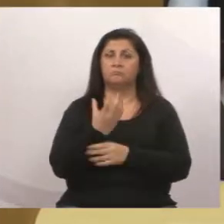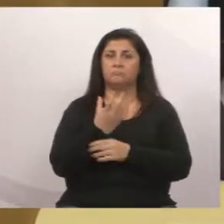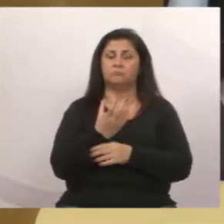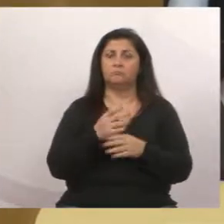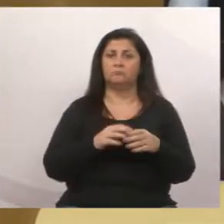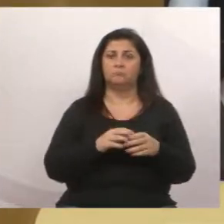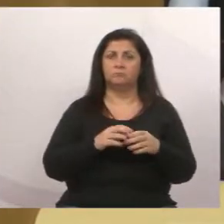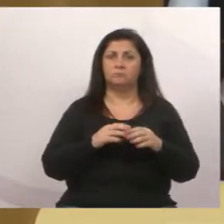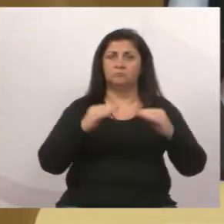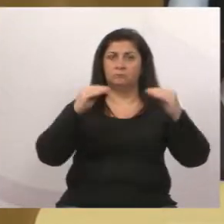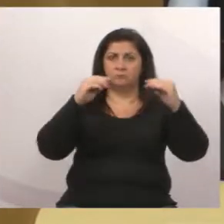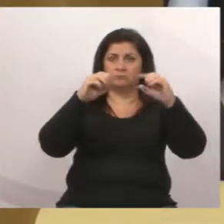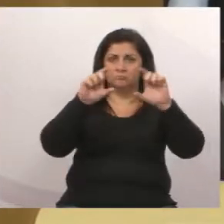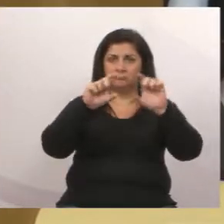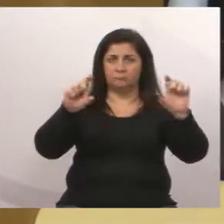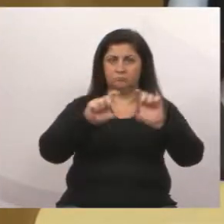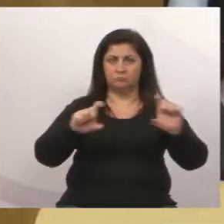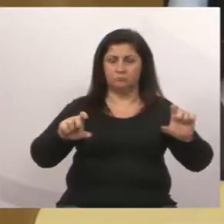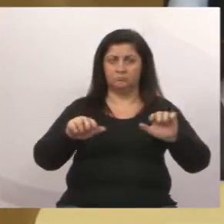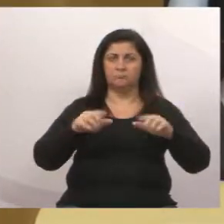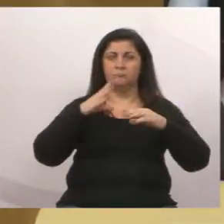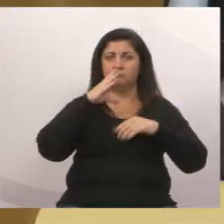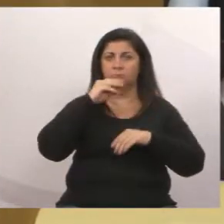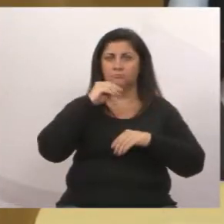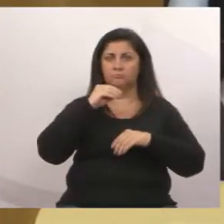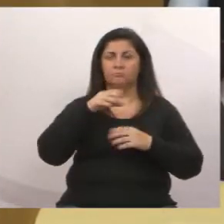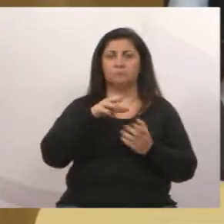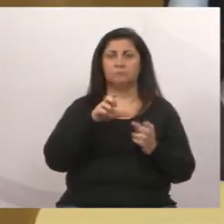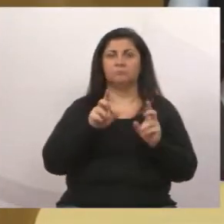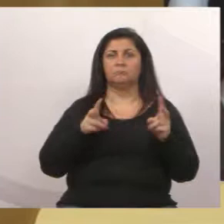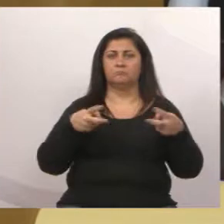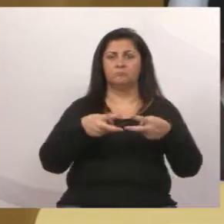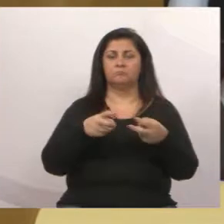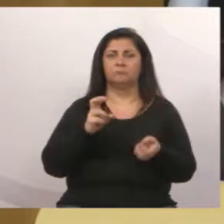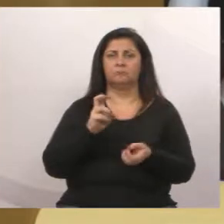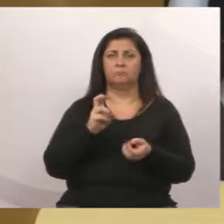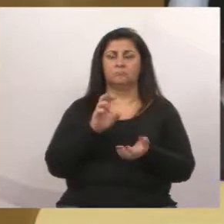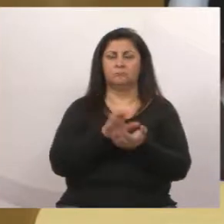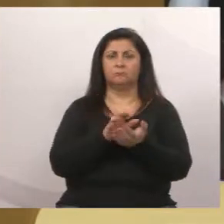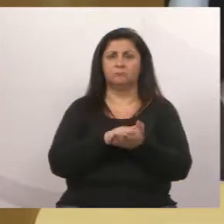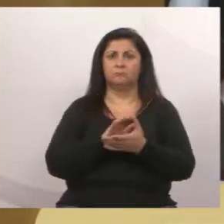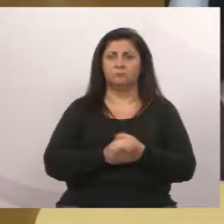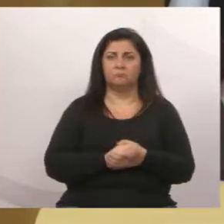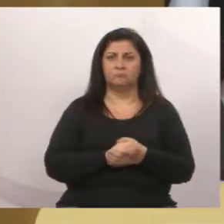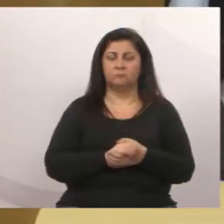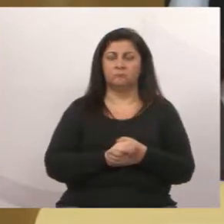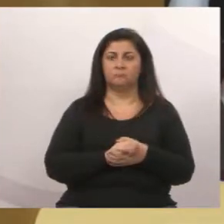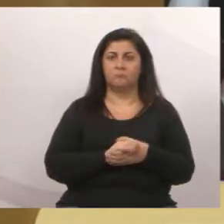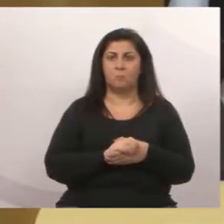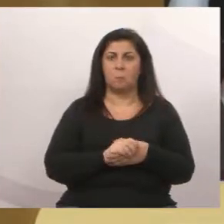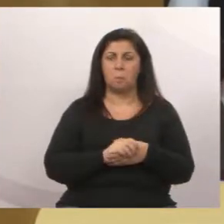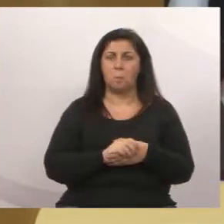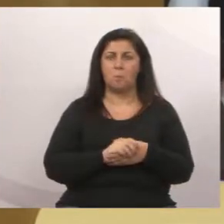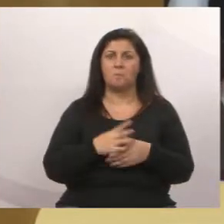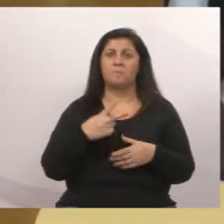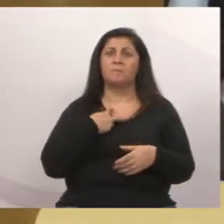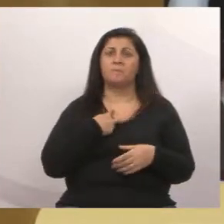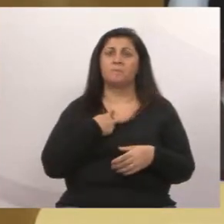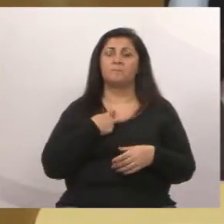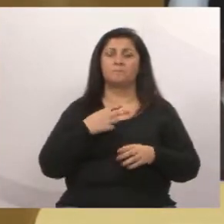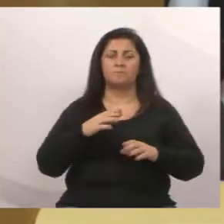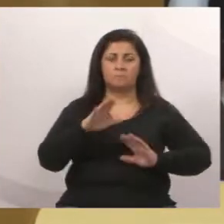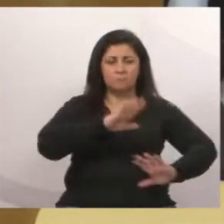de servidores efetivo da Câmara Municipal de Jacareí, disposto no artigo 5º da Lei 5.930, o cargo de